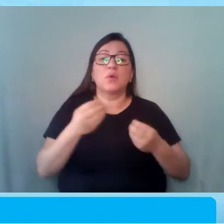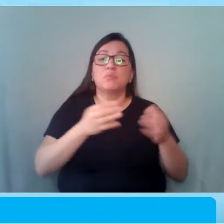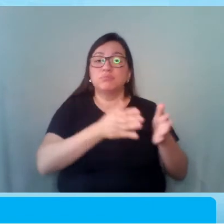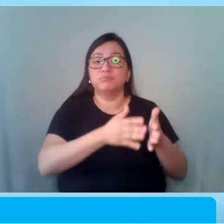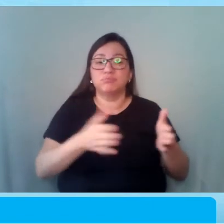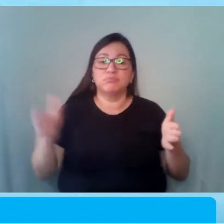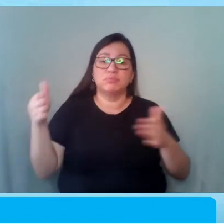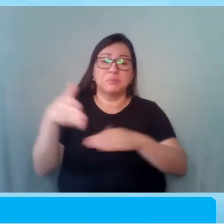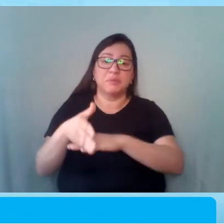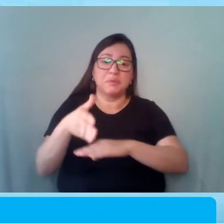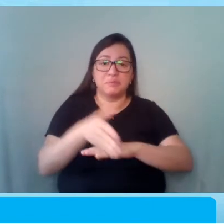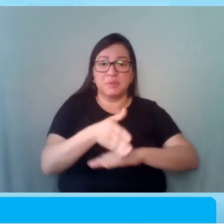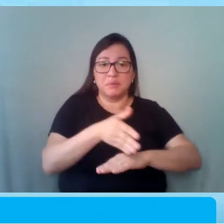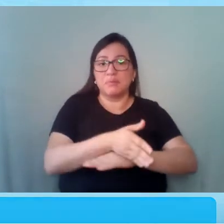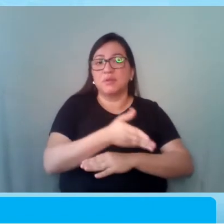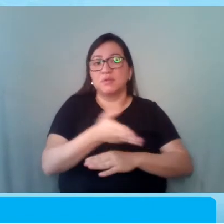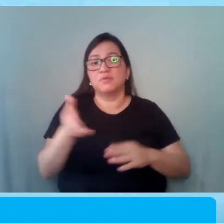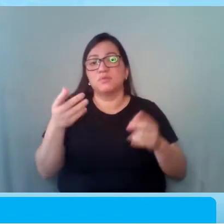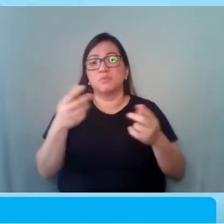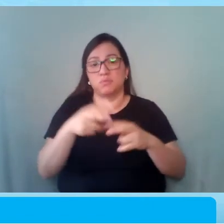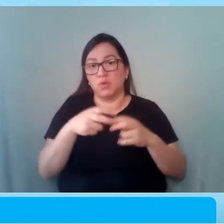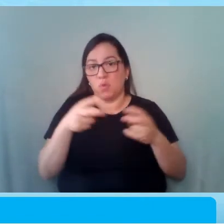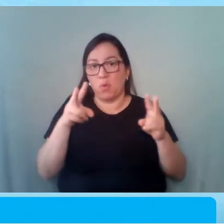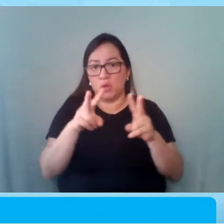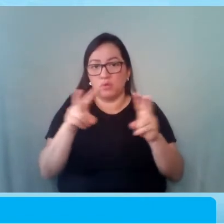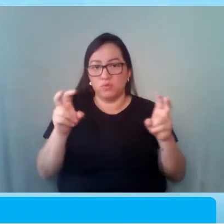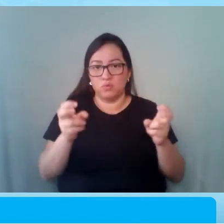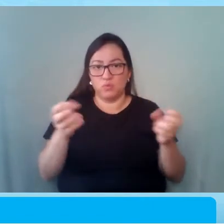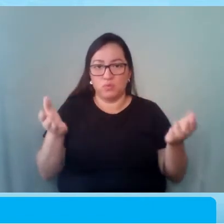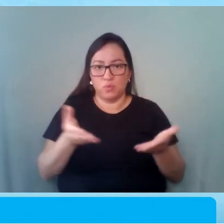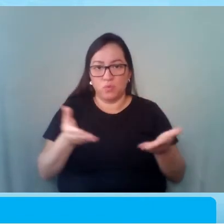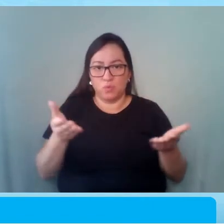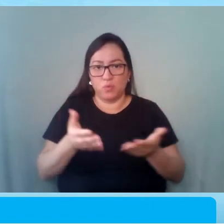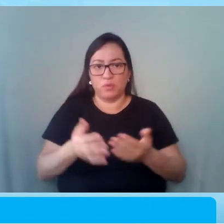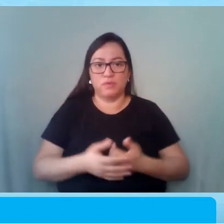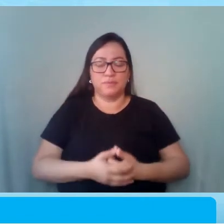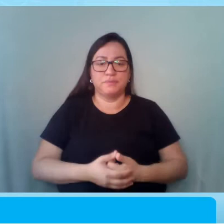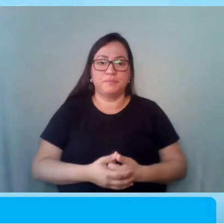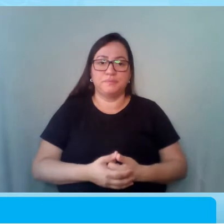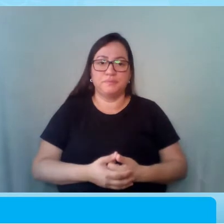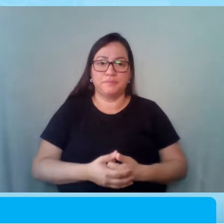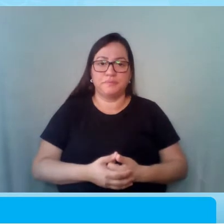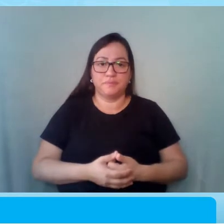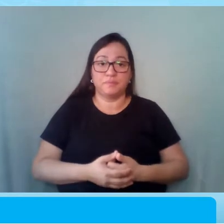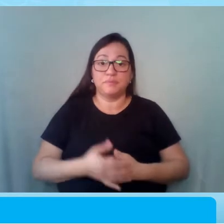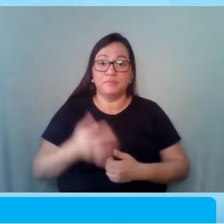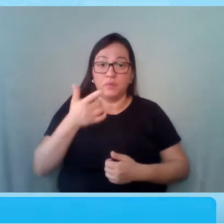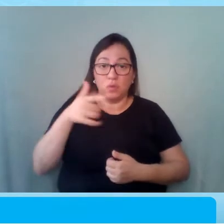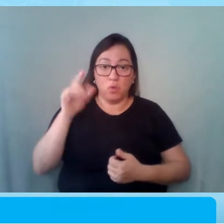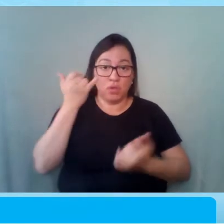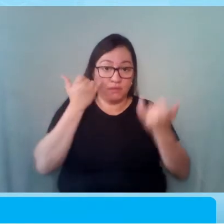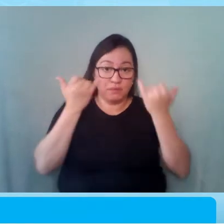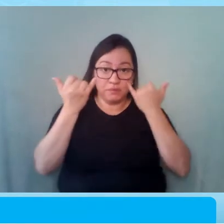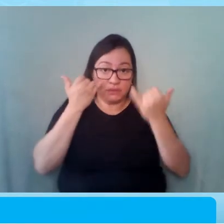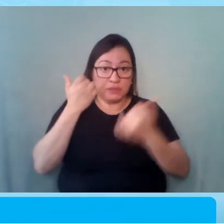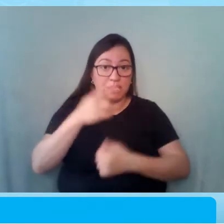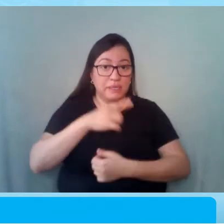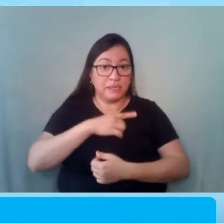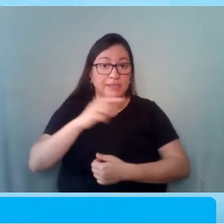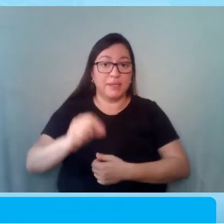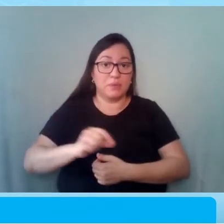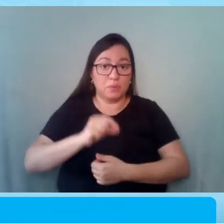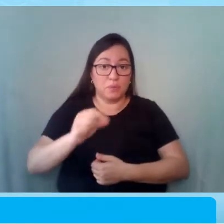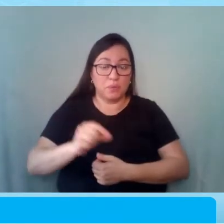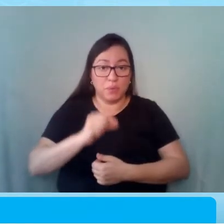tema que a gente vai conversar hoje. Então, outro informe que eu tenho antes da gente começar é sobre